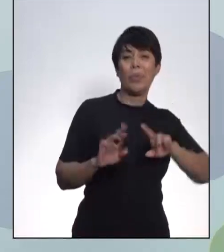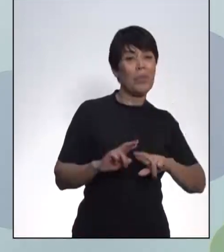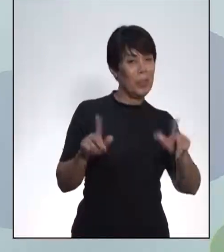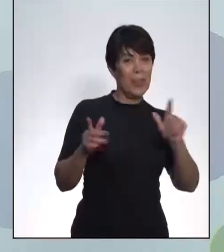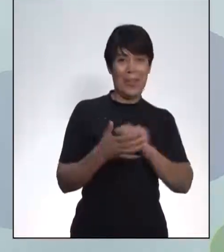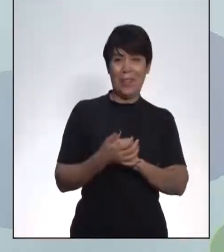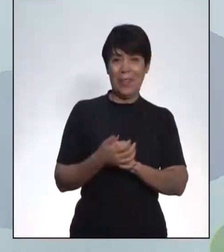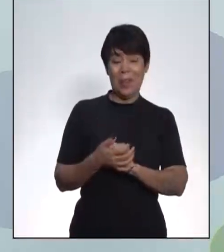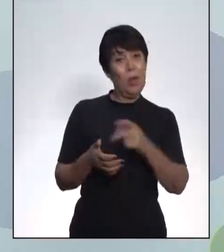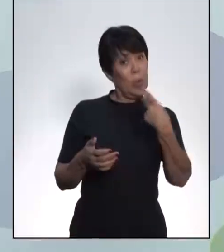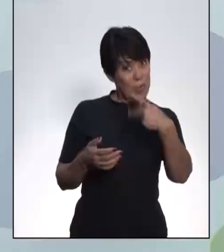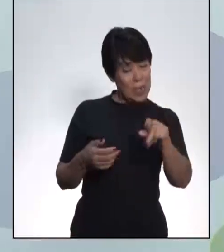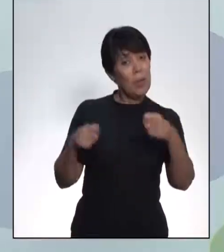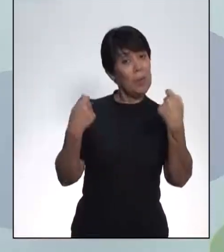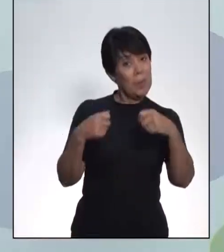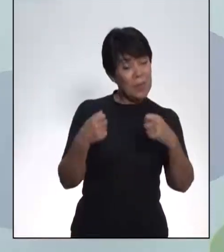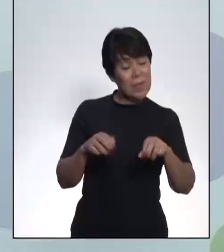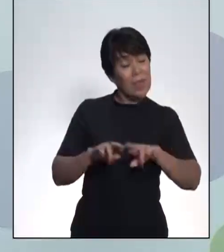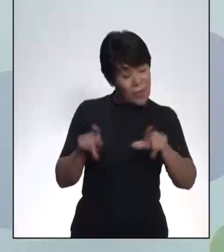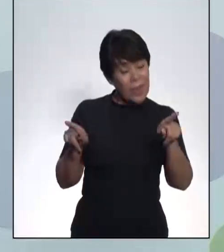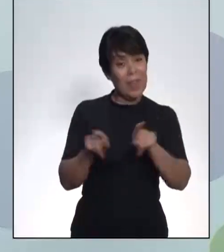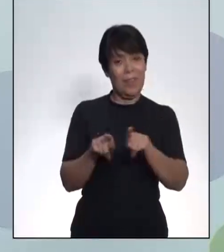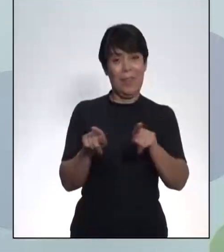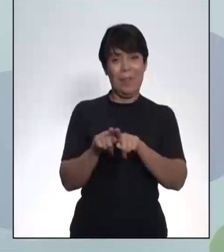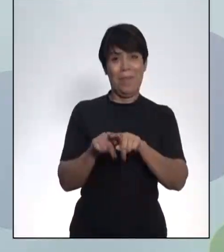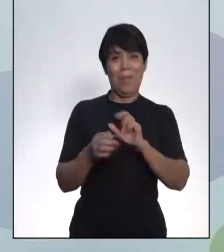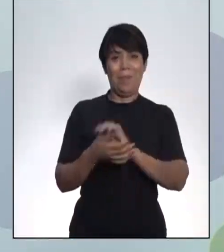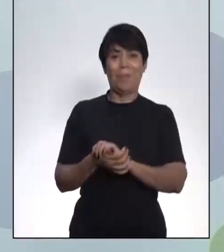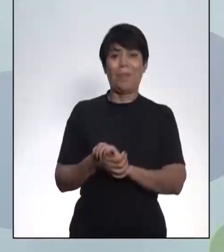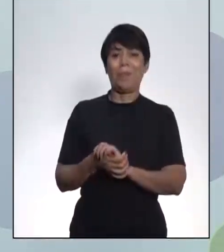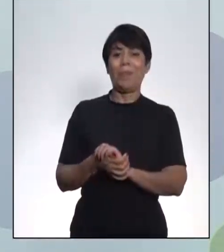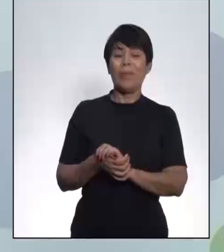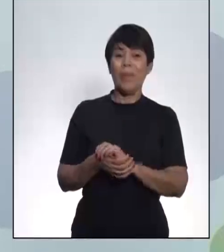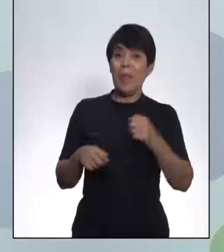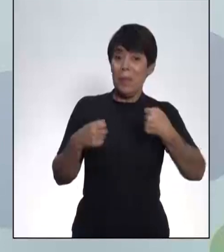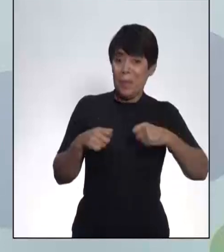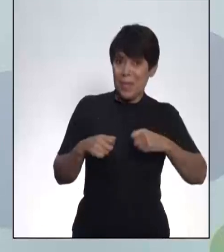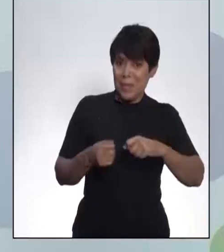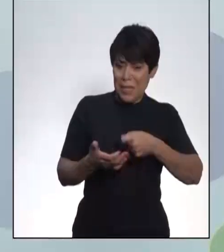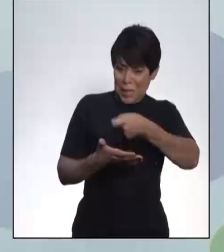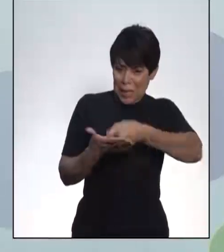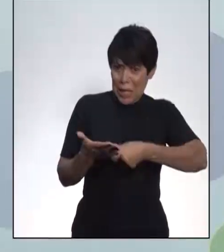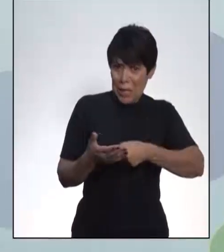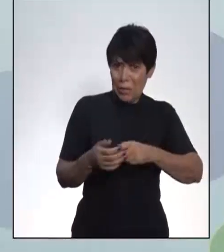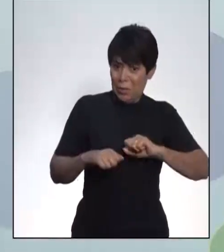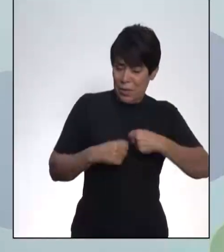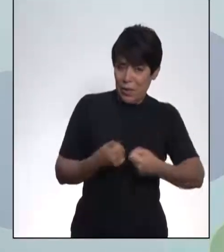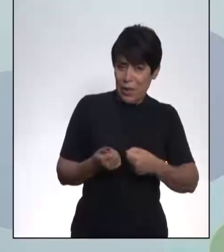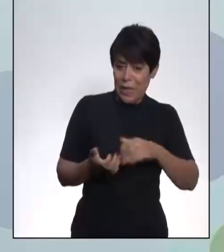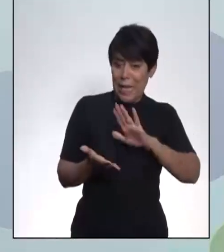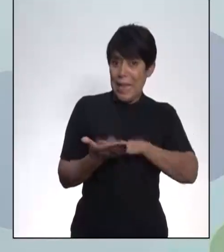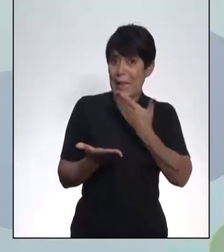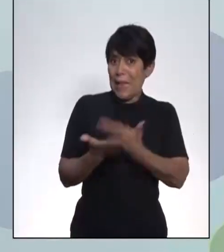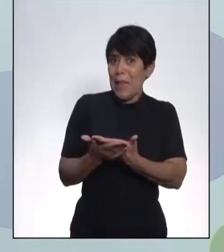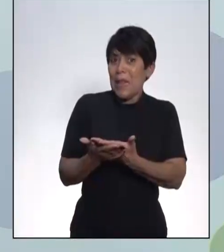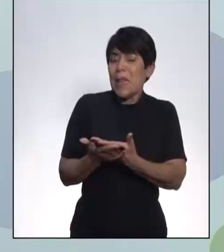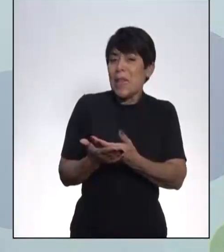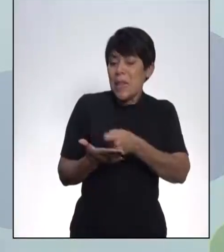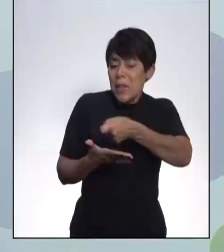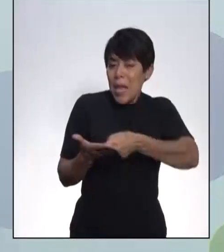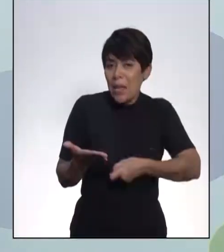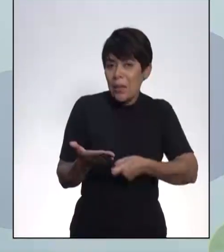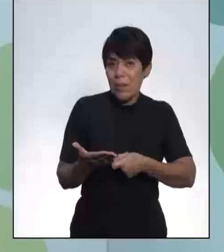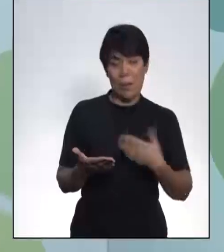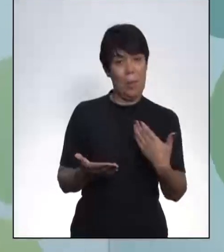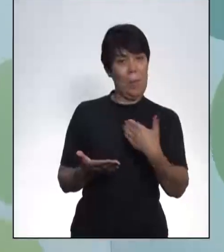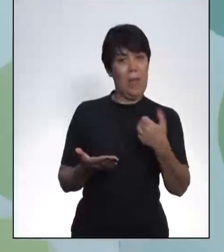leitura não pode ser só assim, B mais A, T mais o tu. Bora ir atrás dos textos. Interpretação de texto. Essa é a chave para você se dar bem no